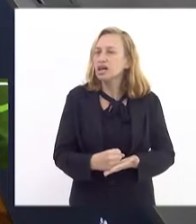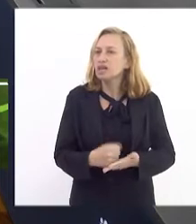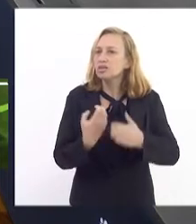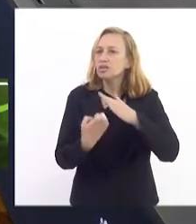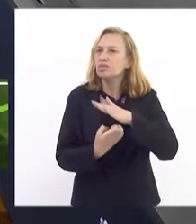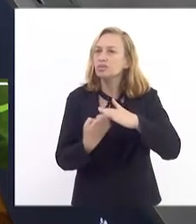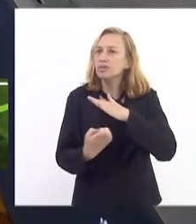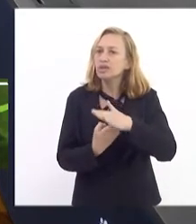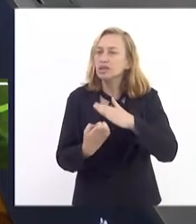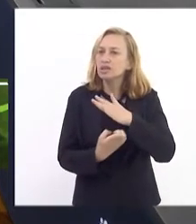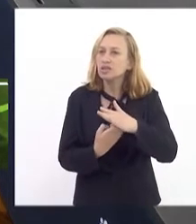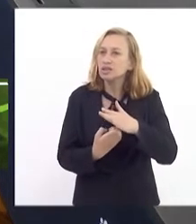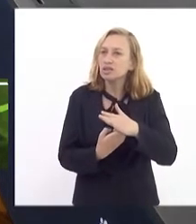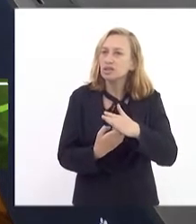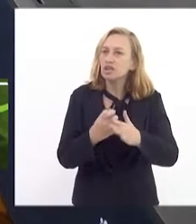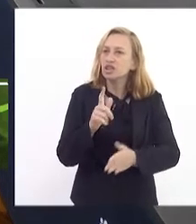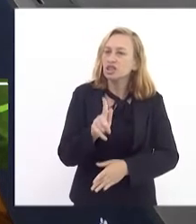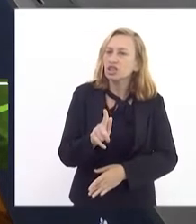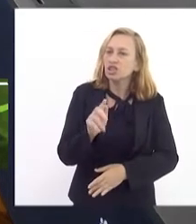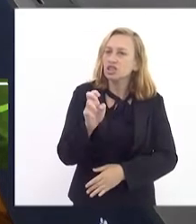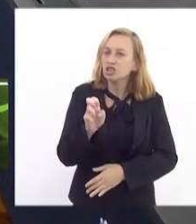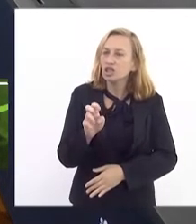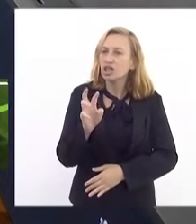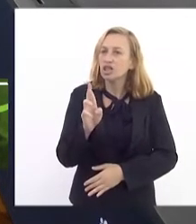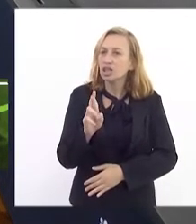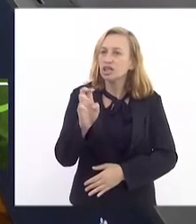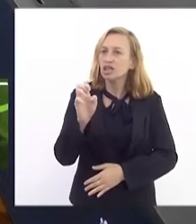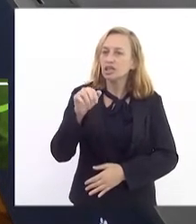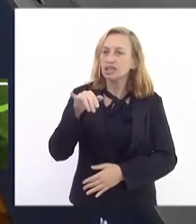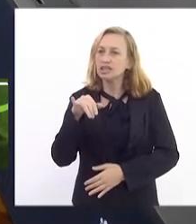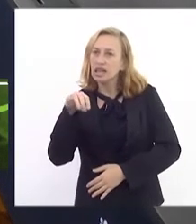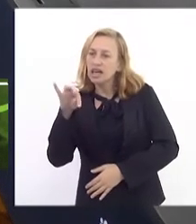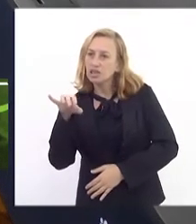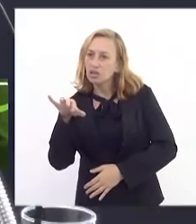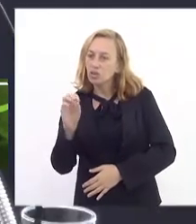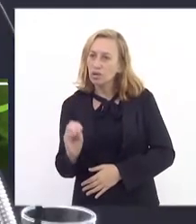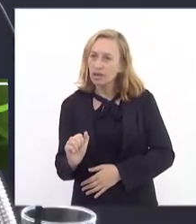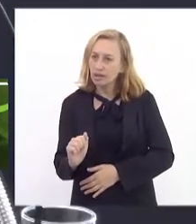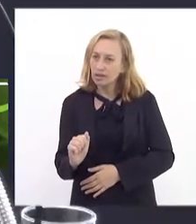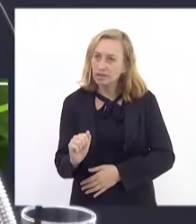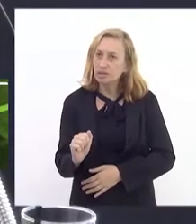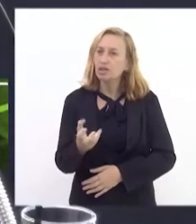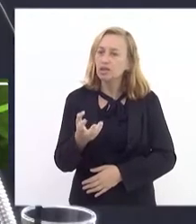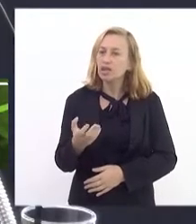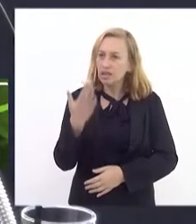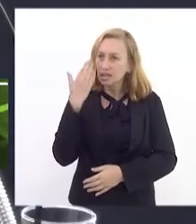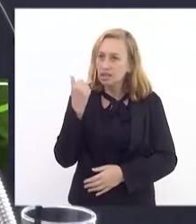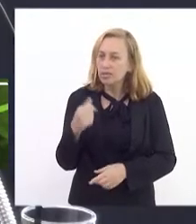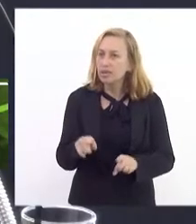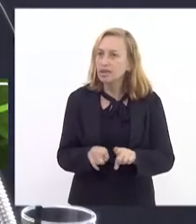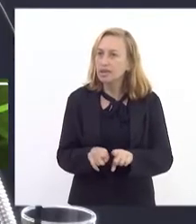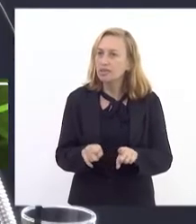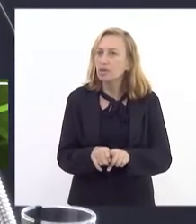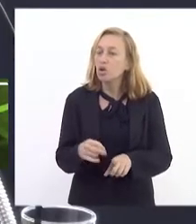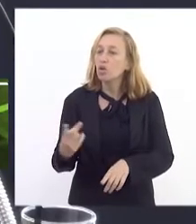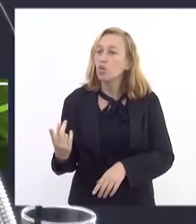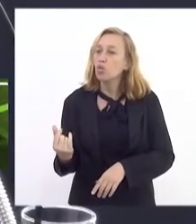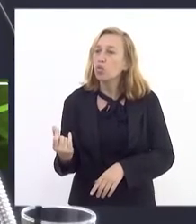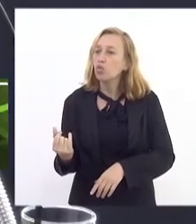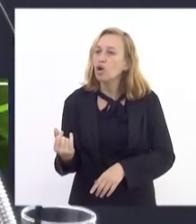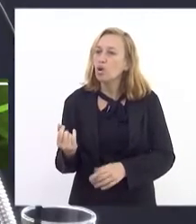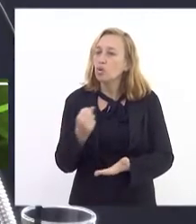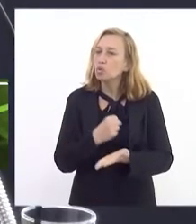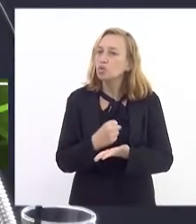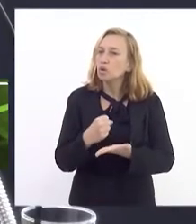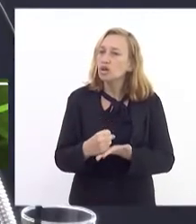empresa gerenciadora. Então, eu também queria saber o valor desse contrato,